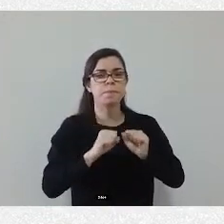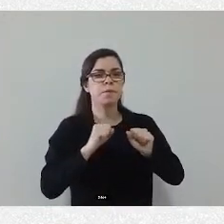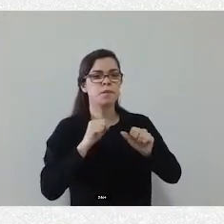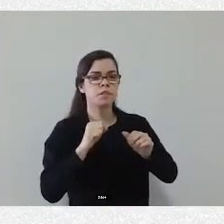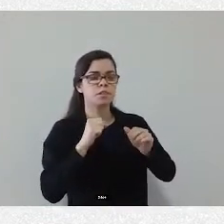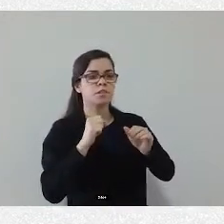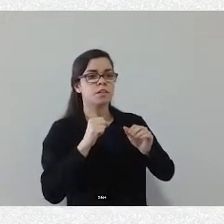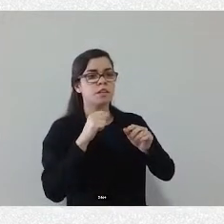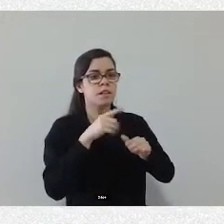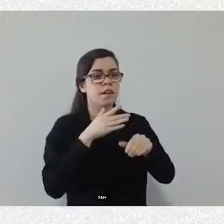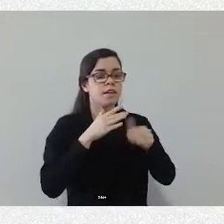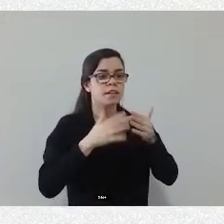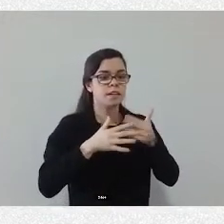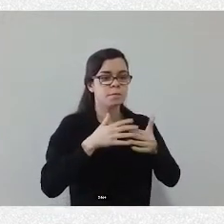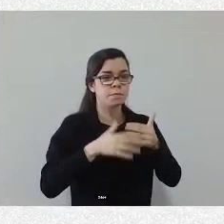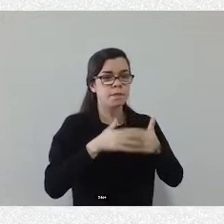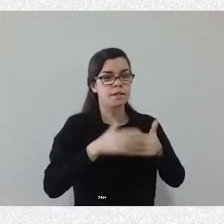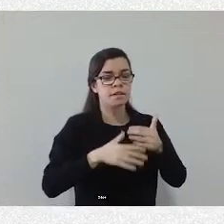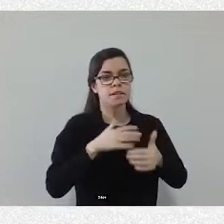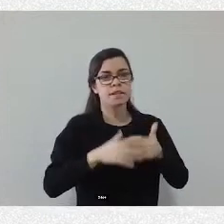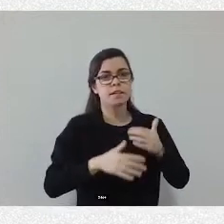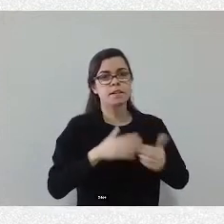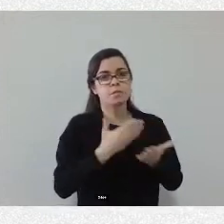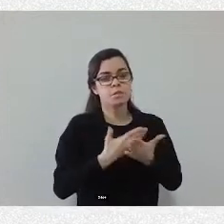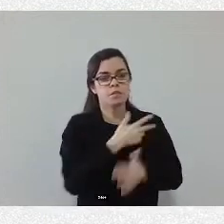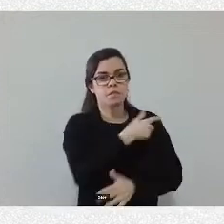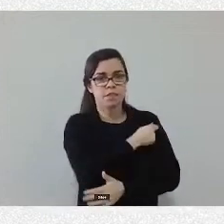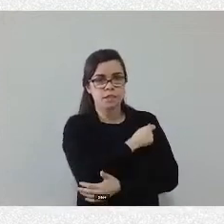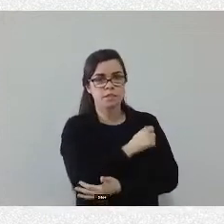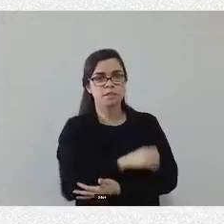Não sei se ficou claro para as pessoas.